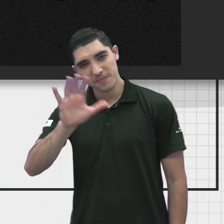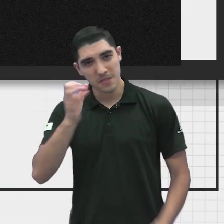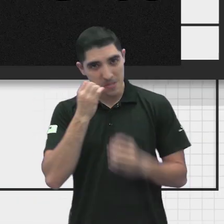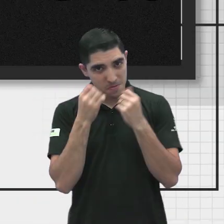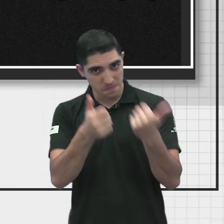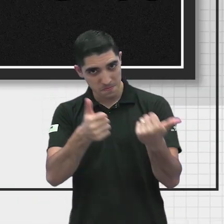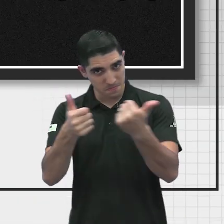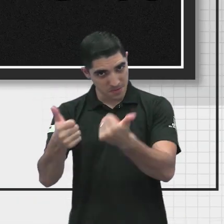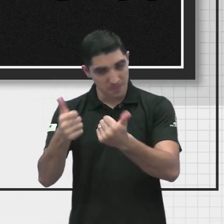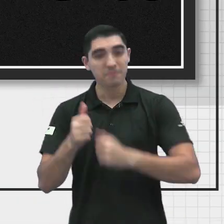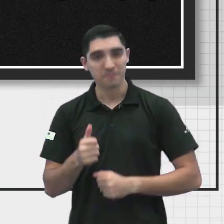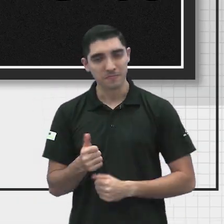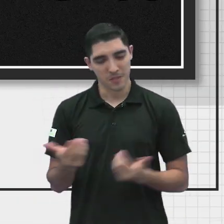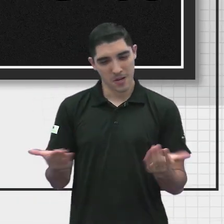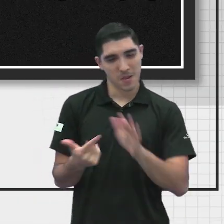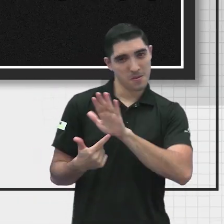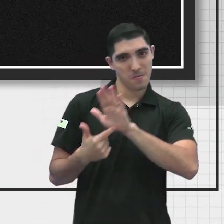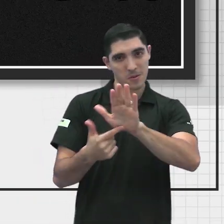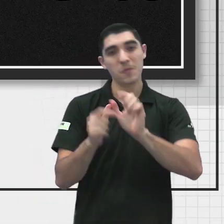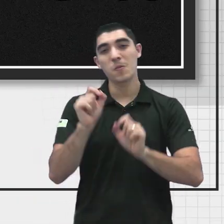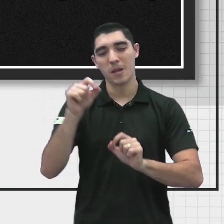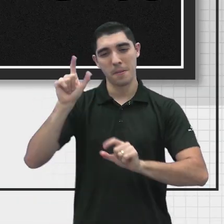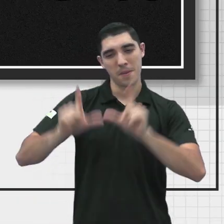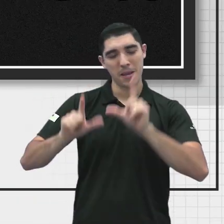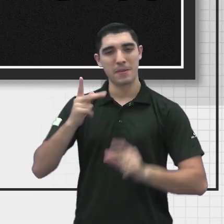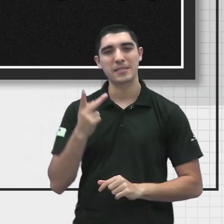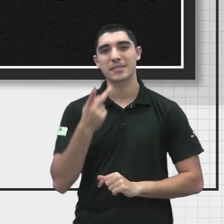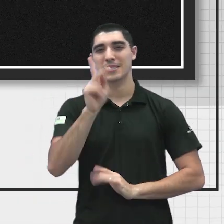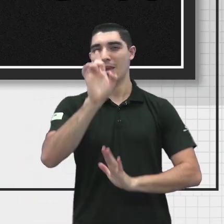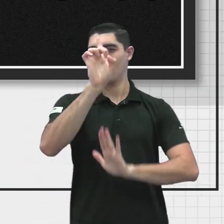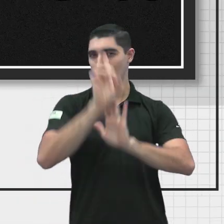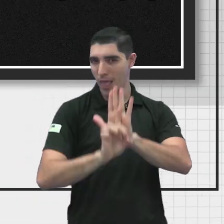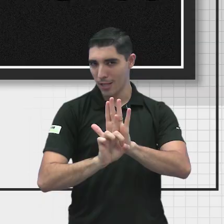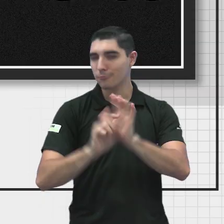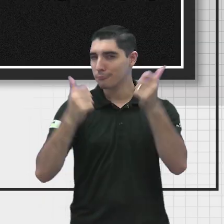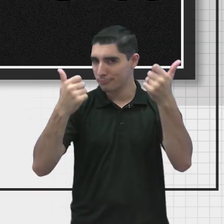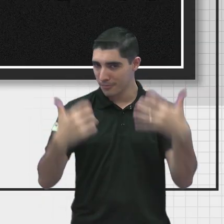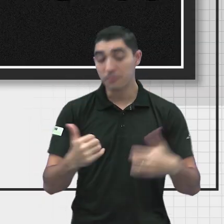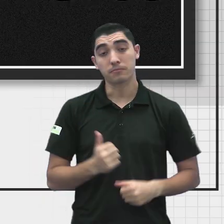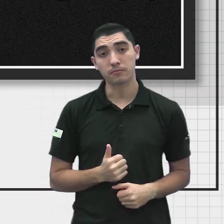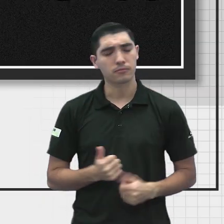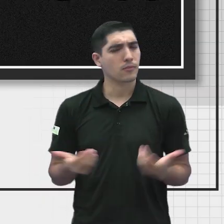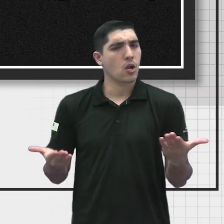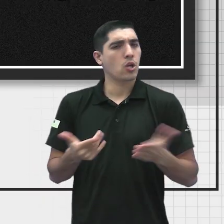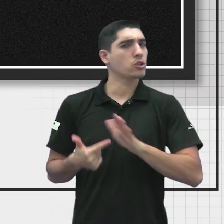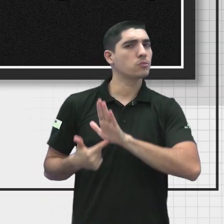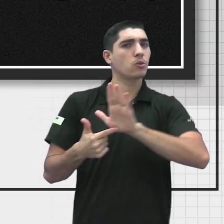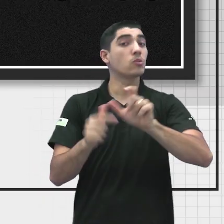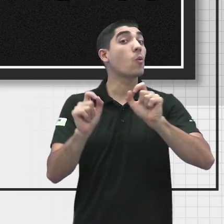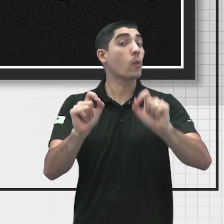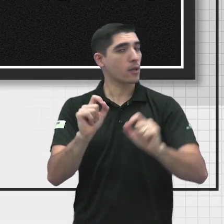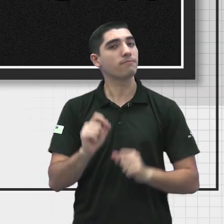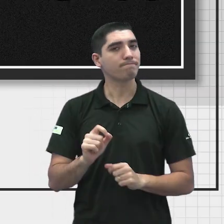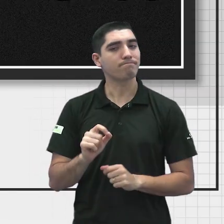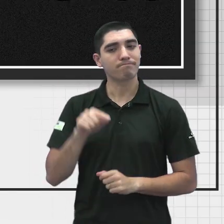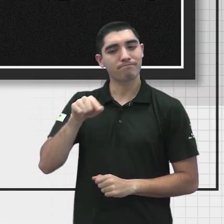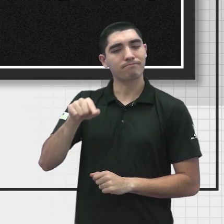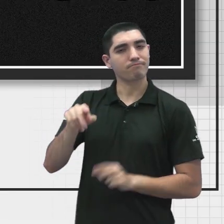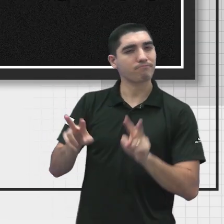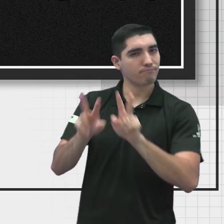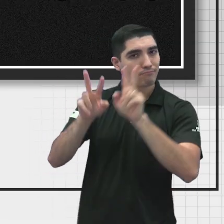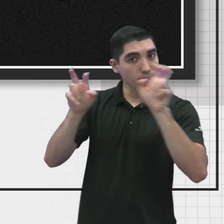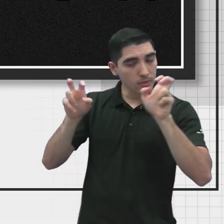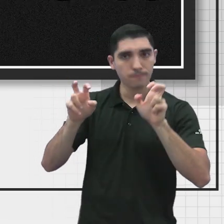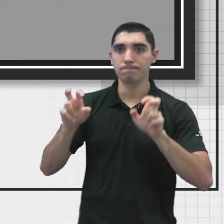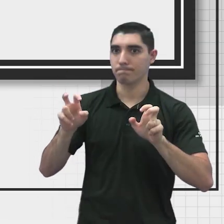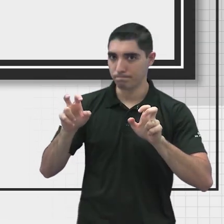Oi, tudo bem com você? Chegamos com mais um episódio do quadro Seu Direito. Hoje a gente abre espaço para falar